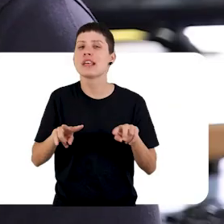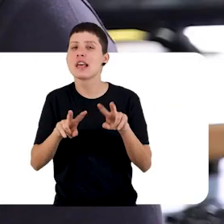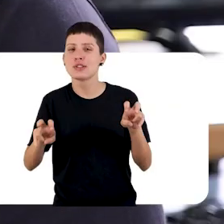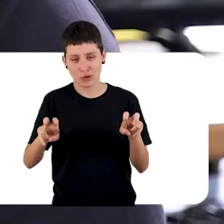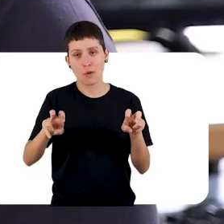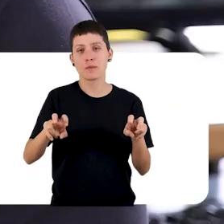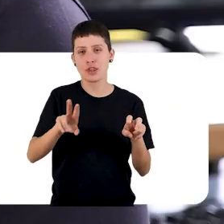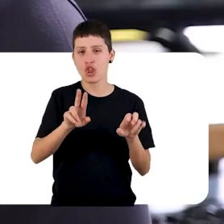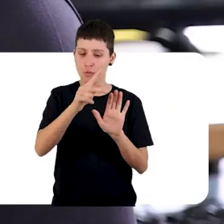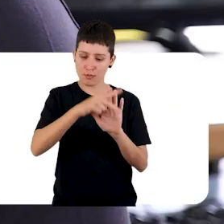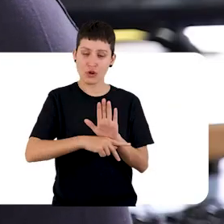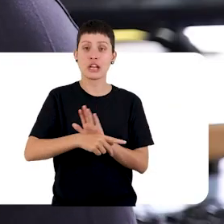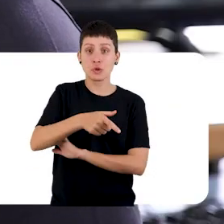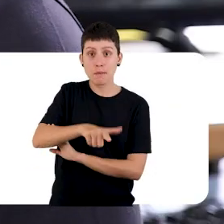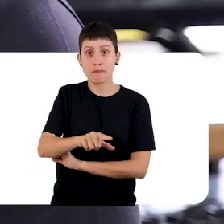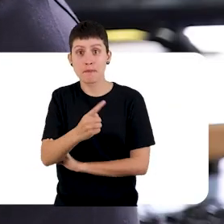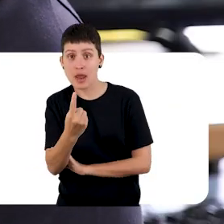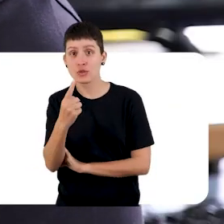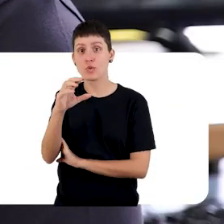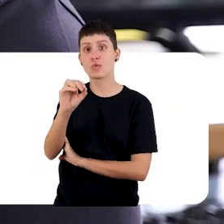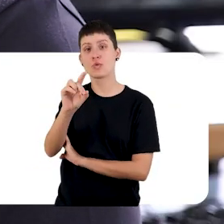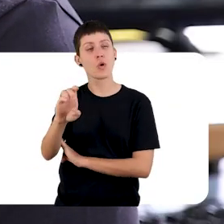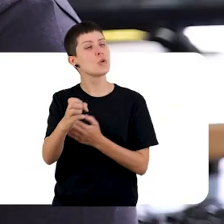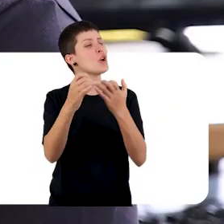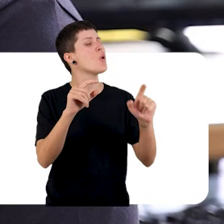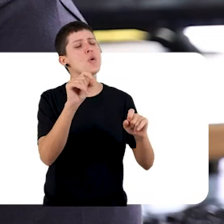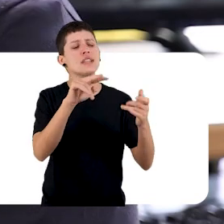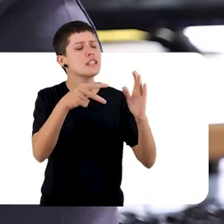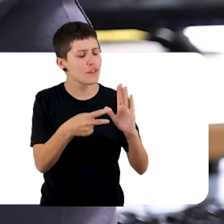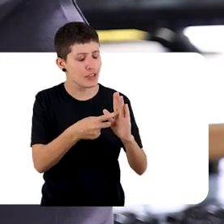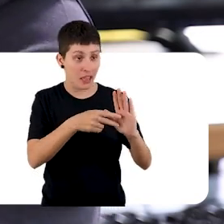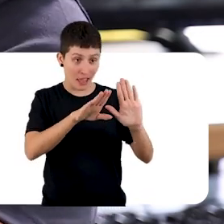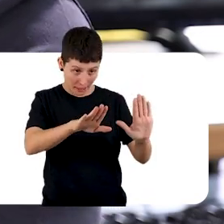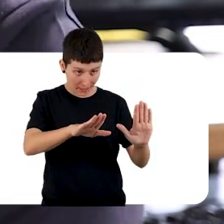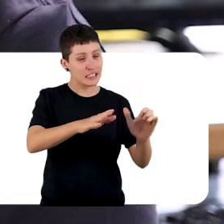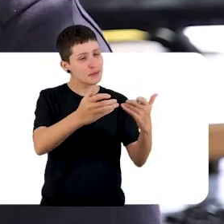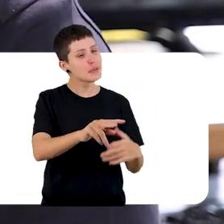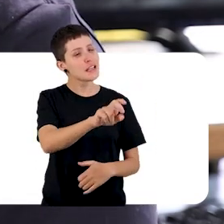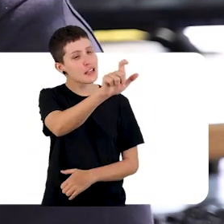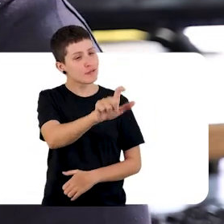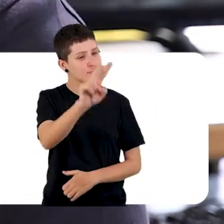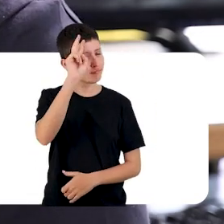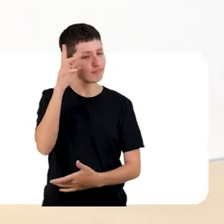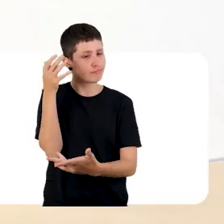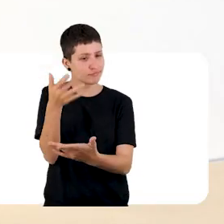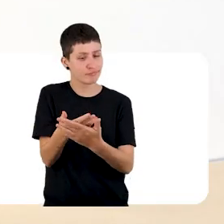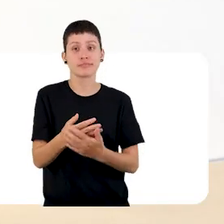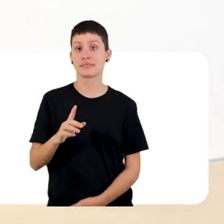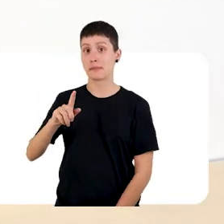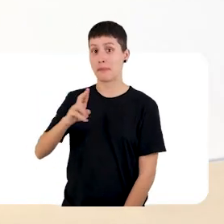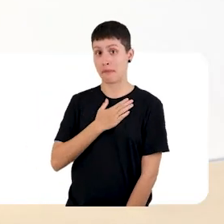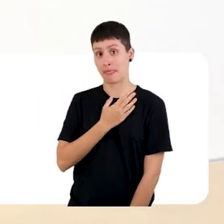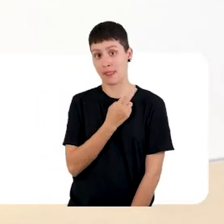Code. Diogo, conta pra gente o que é a Mais Um Code. Mas antes, fala um pouquinho da sua pessoa. Eu sou o